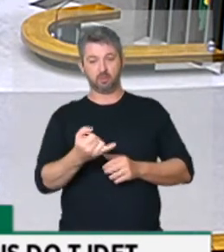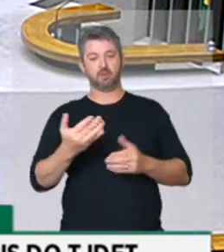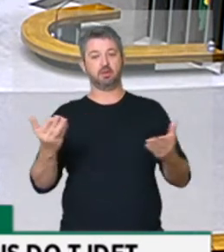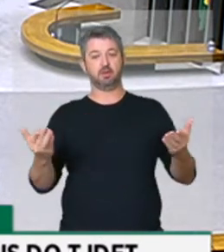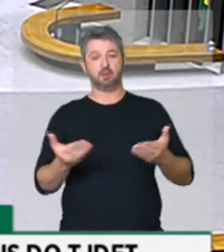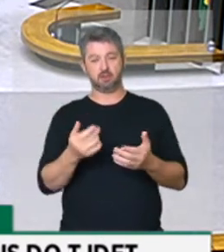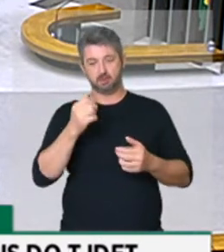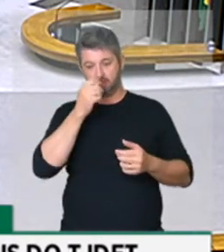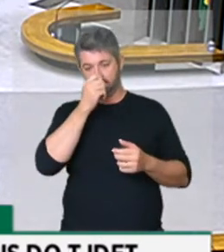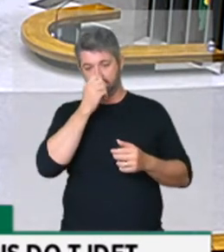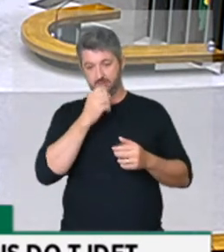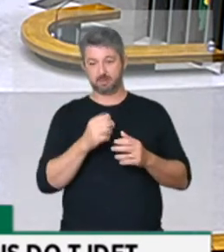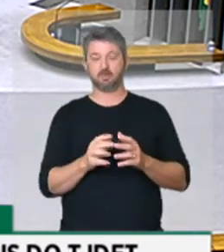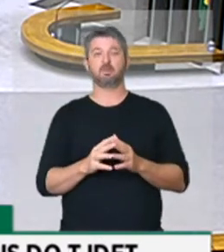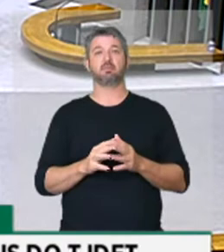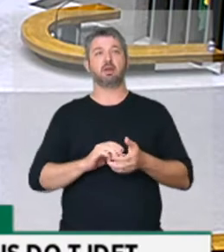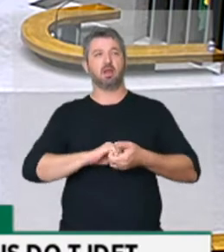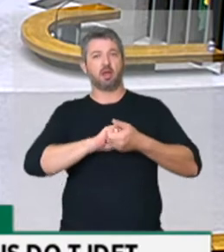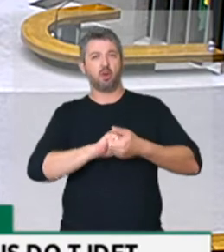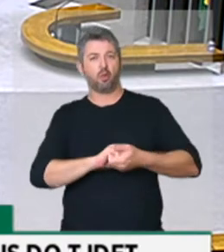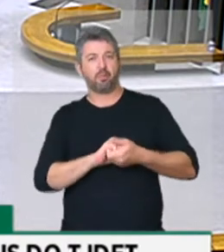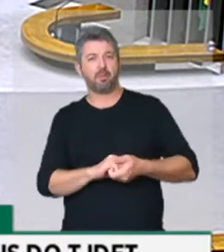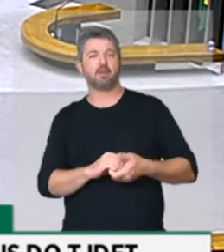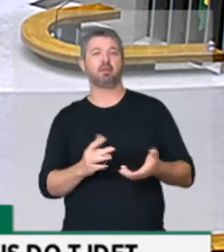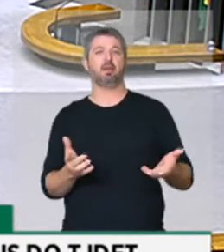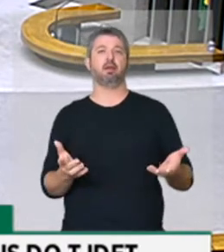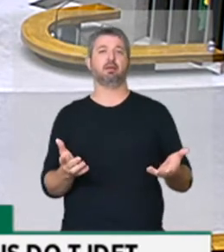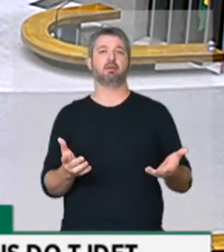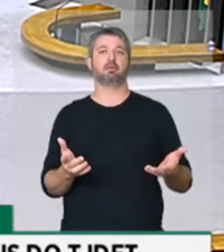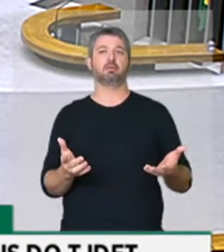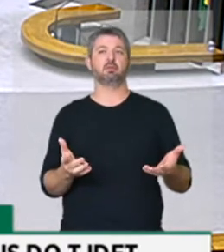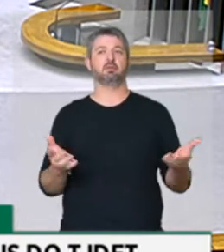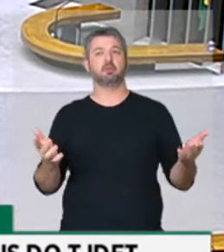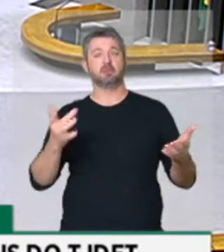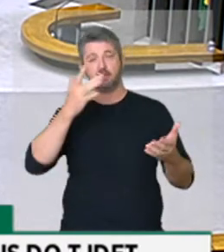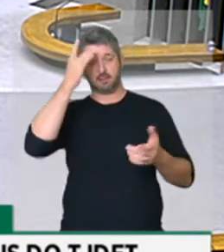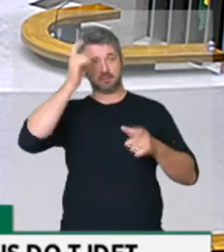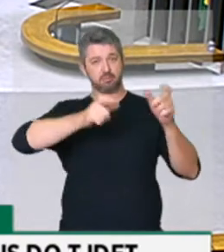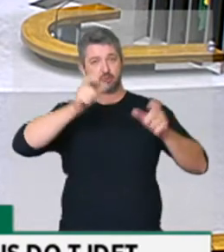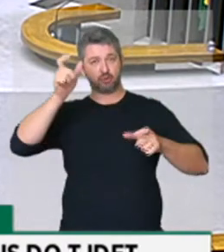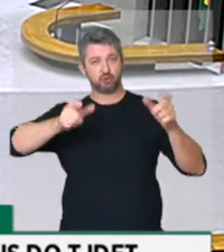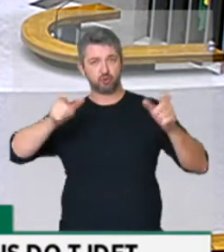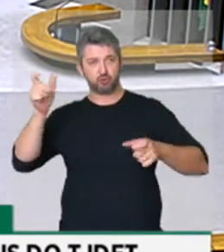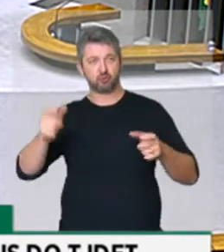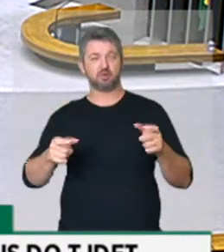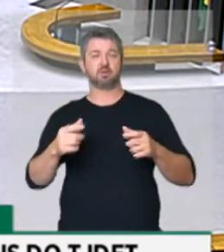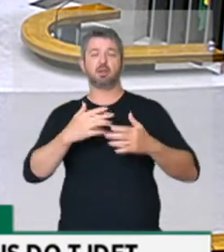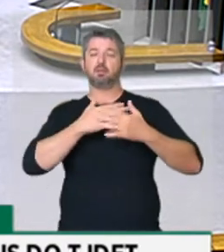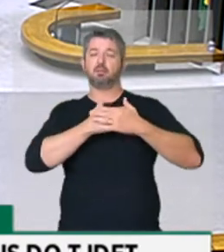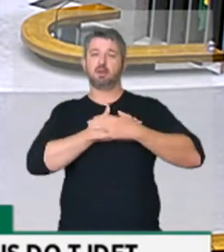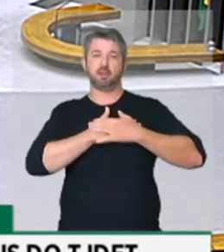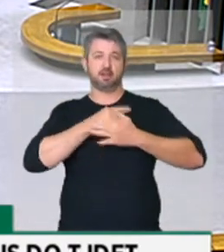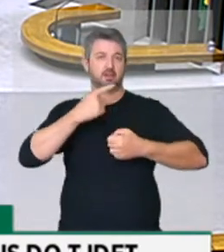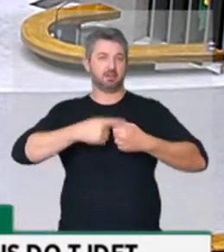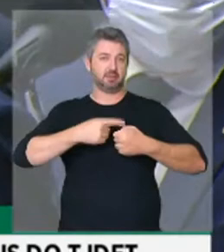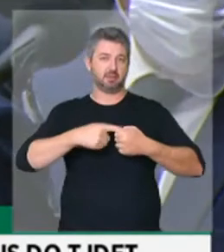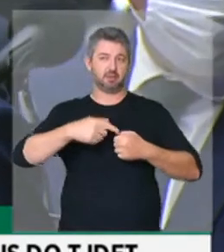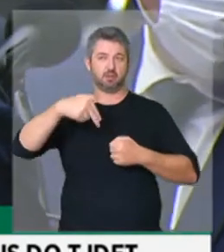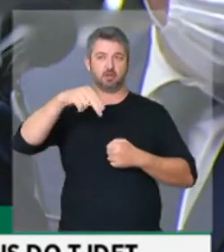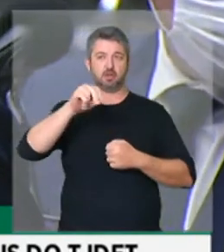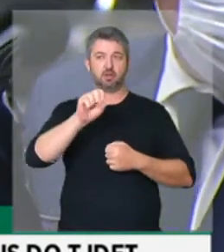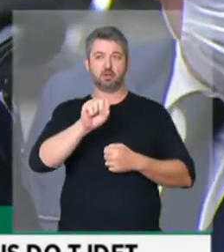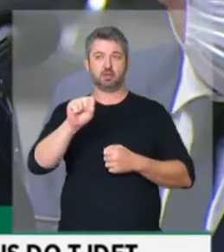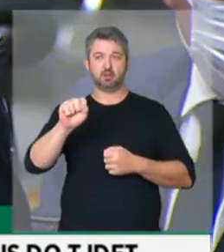para cumprimentar aqui as pessoas, a minha querida cidade de Nossa Senhora